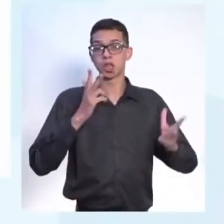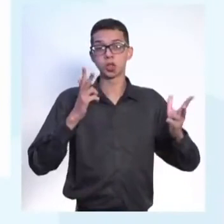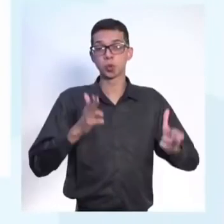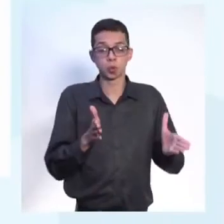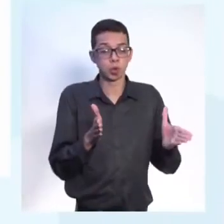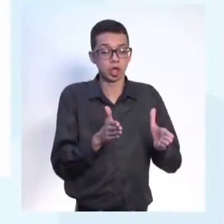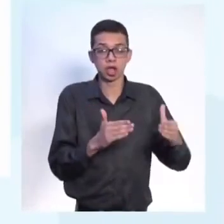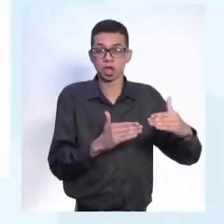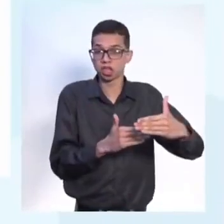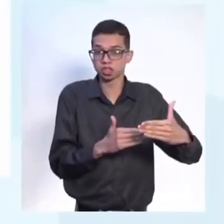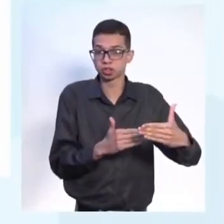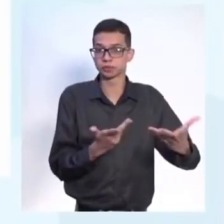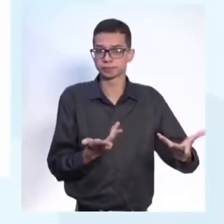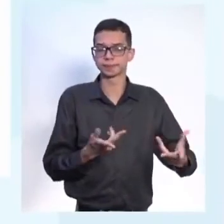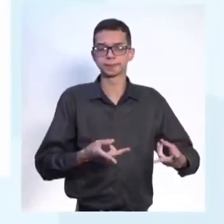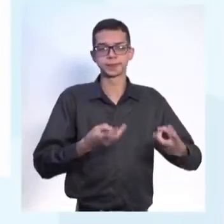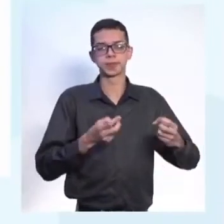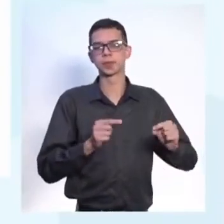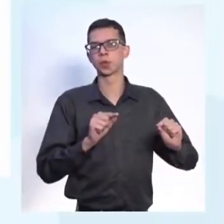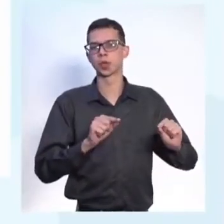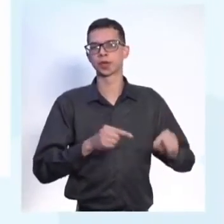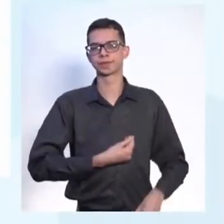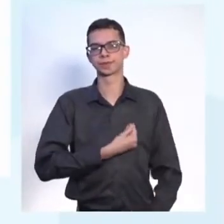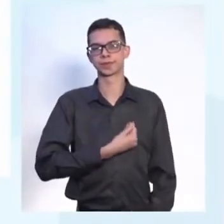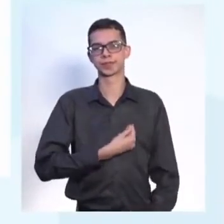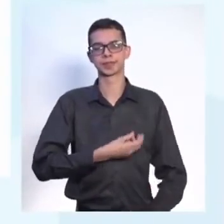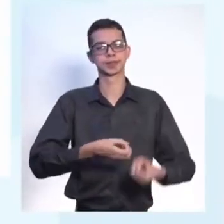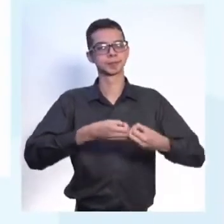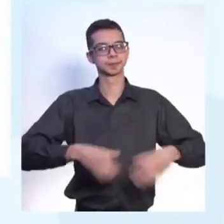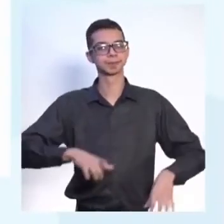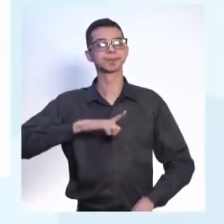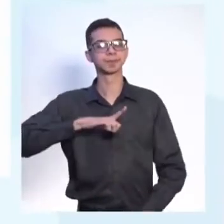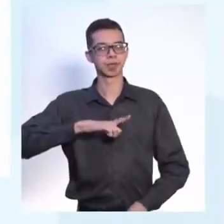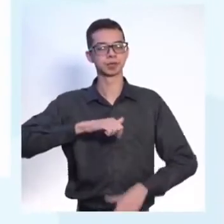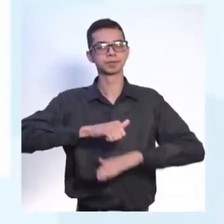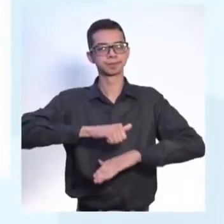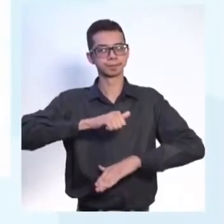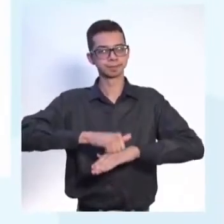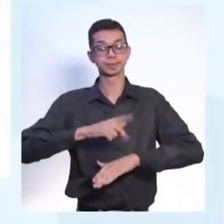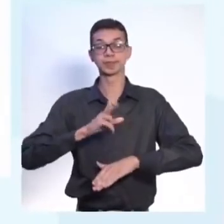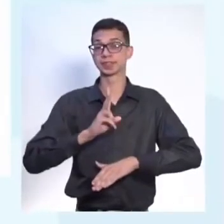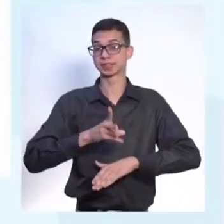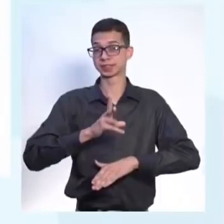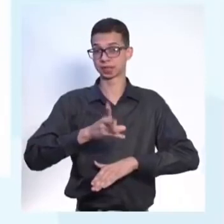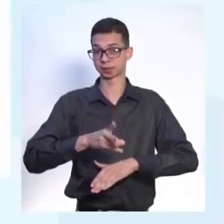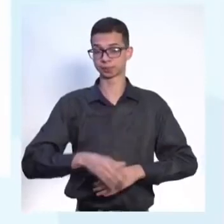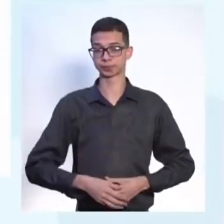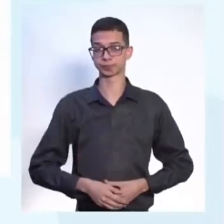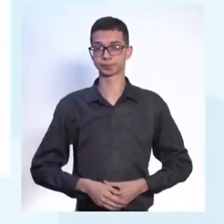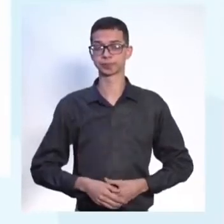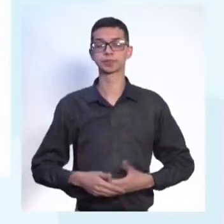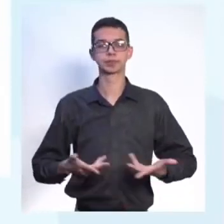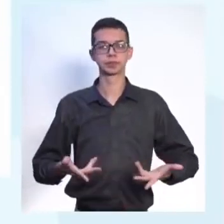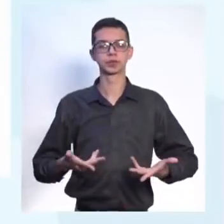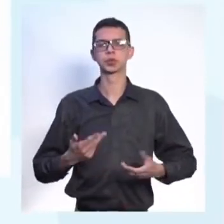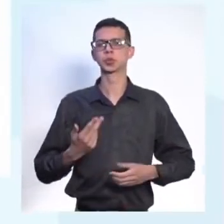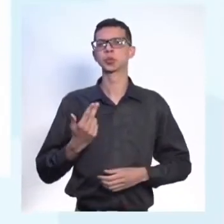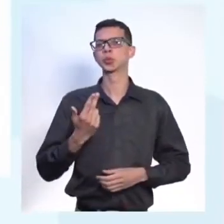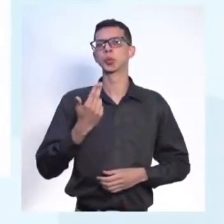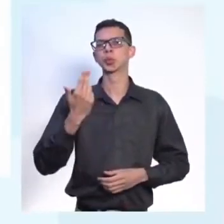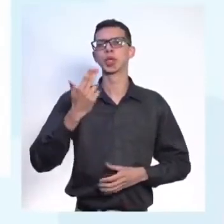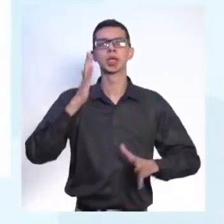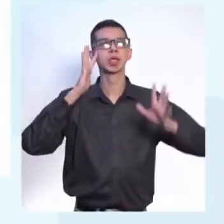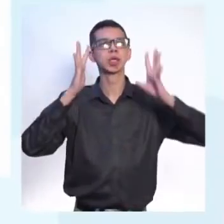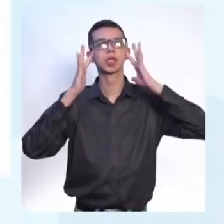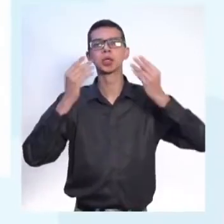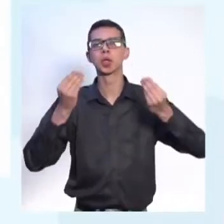a fauna menos observada da nossa vida, sobre a qual a miséria paira com o rigor londrino. Não se pode imaginar